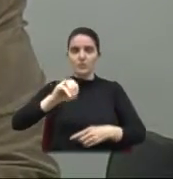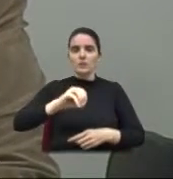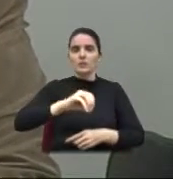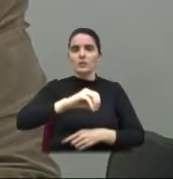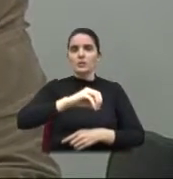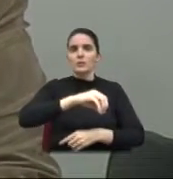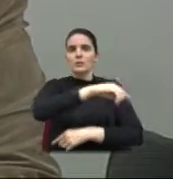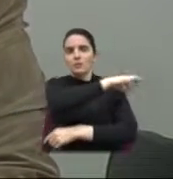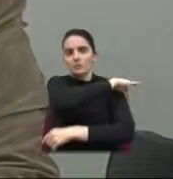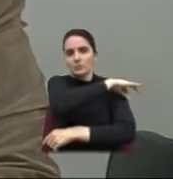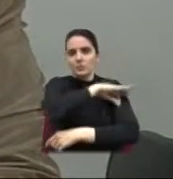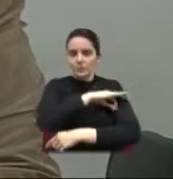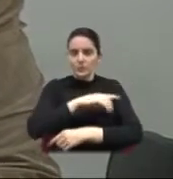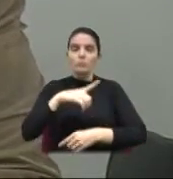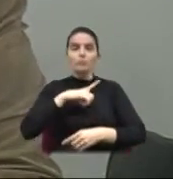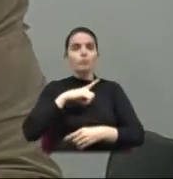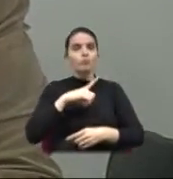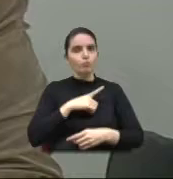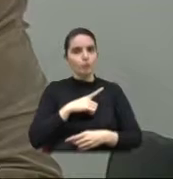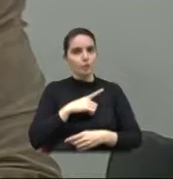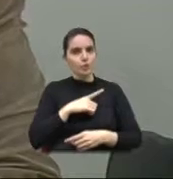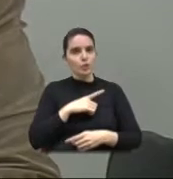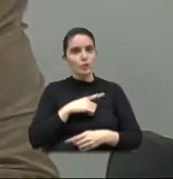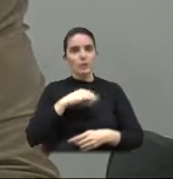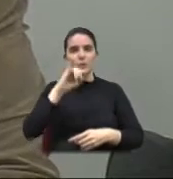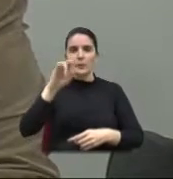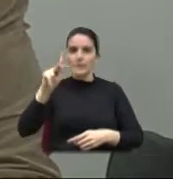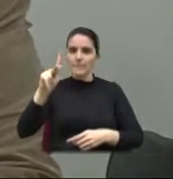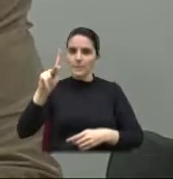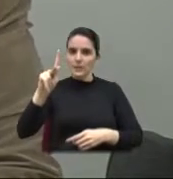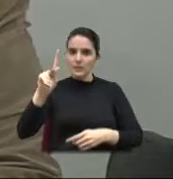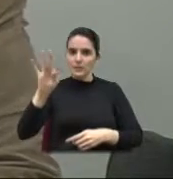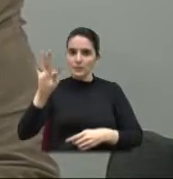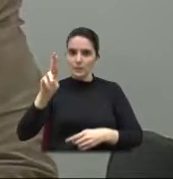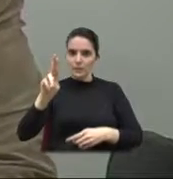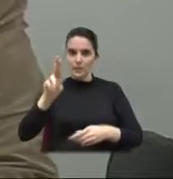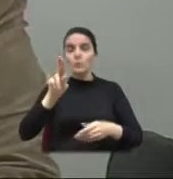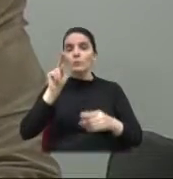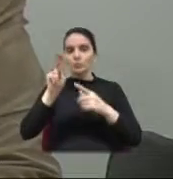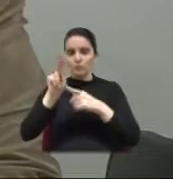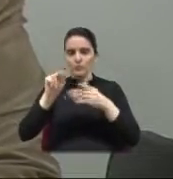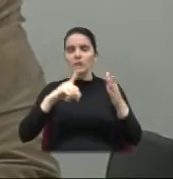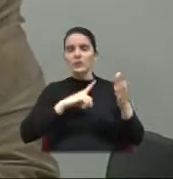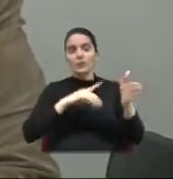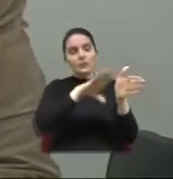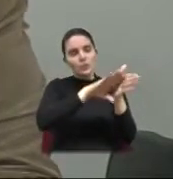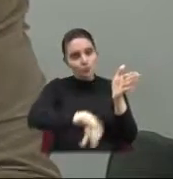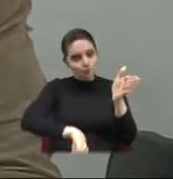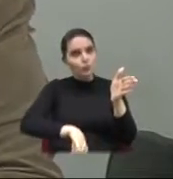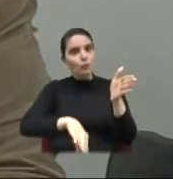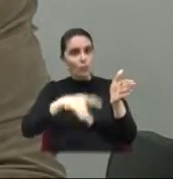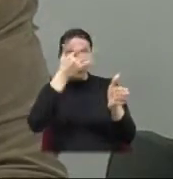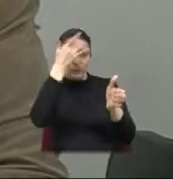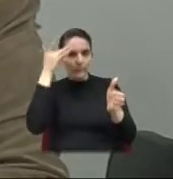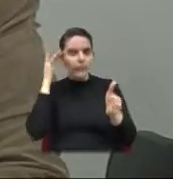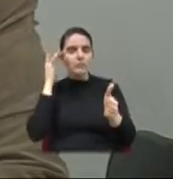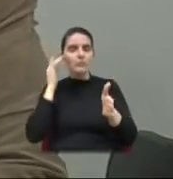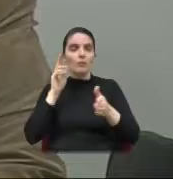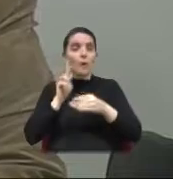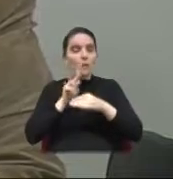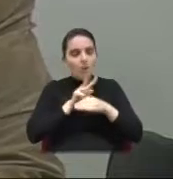um desconto no IPTU. Tinha algum projeto nesse sentido, exatamente, para aquelas pessoas que têm as minas lá próximo,